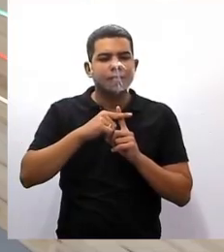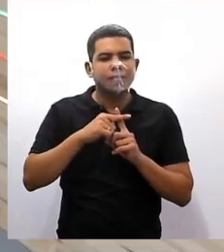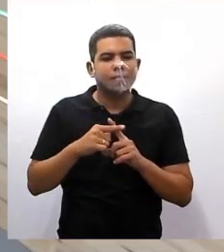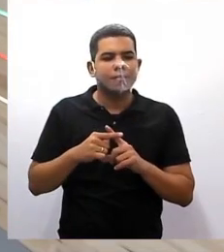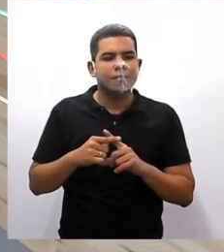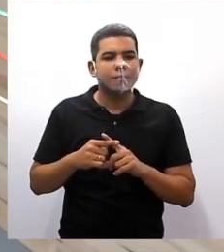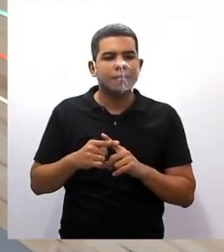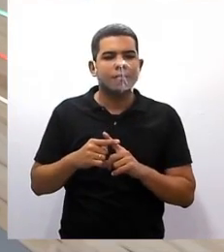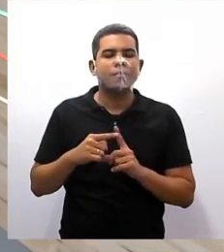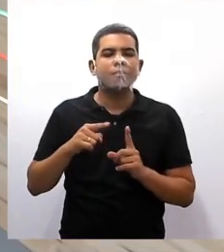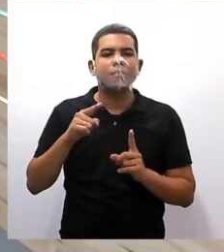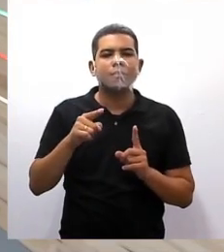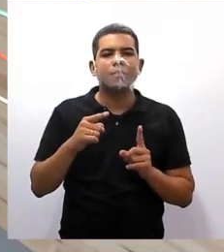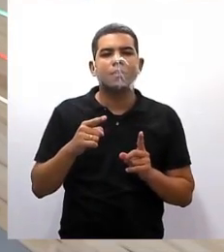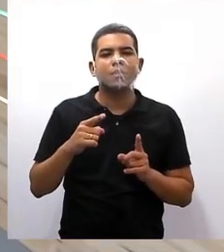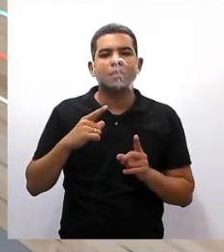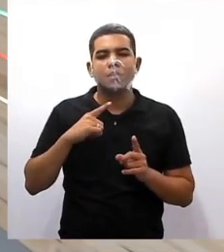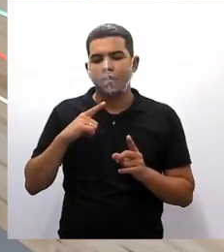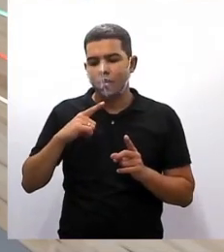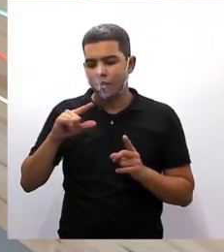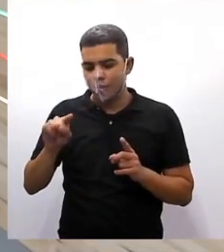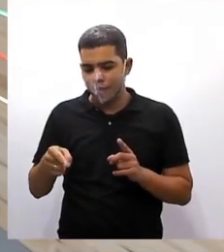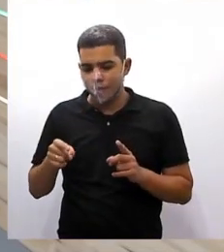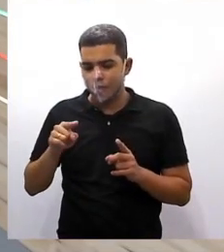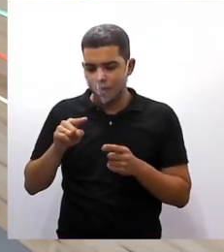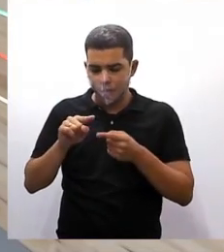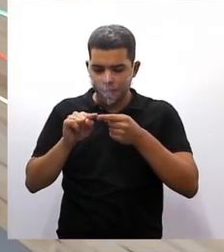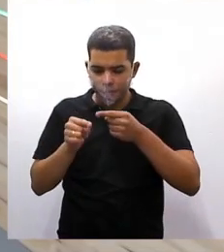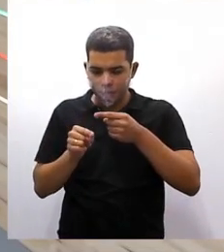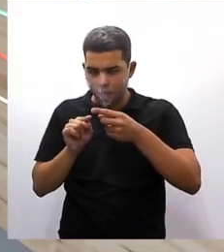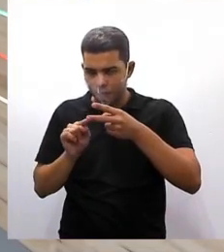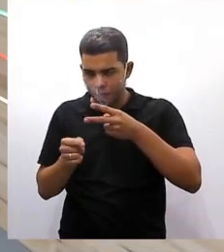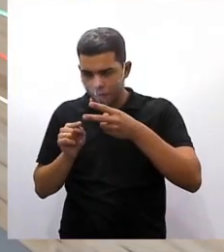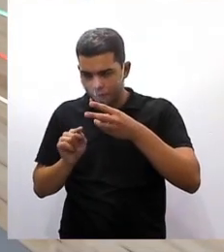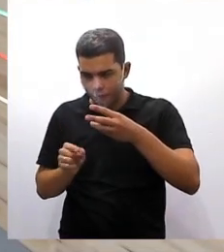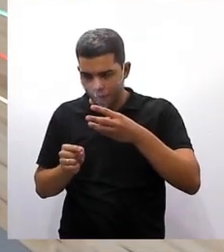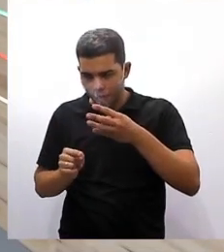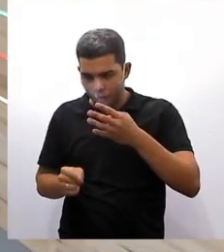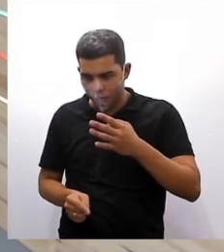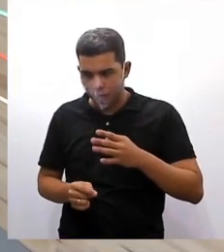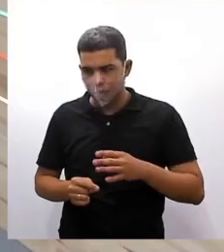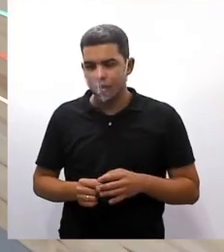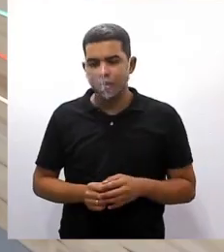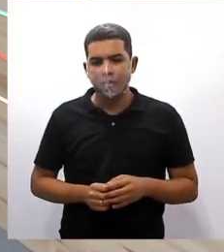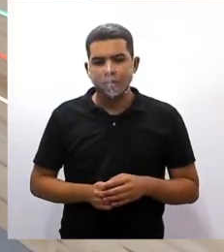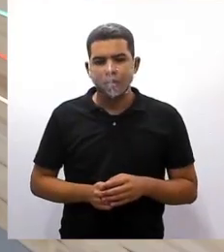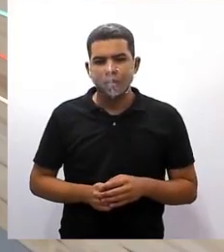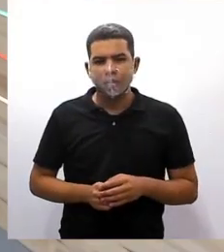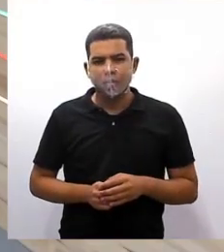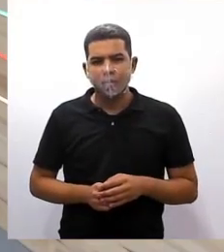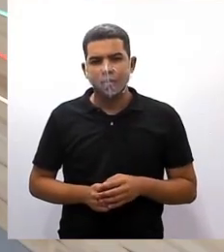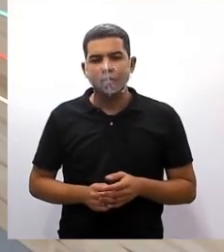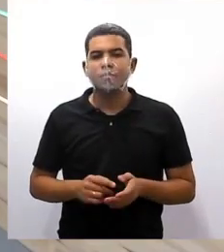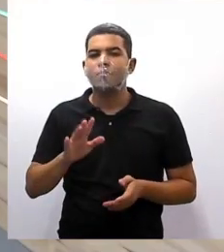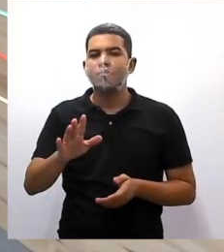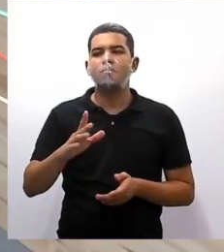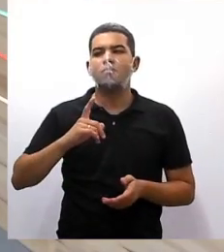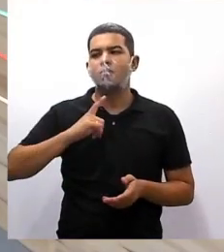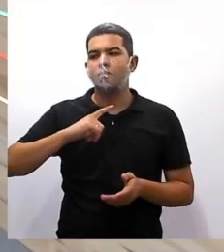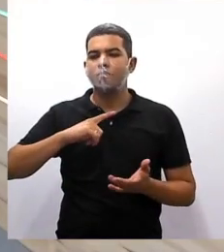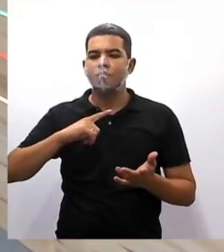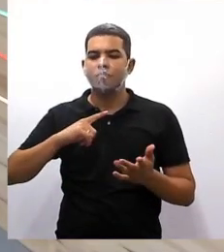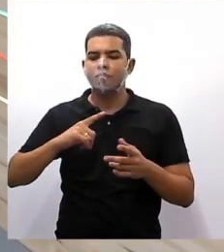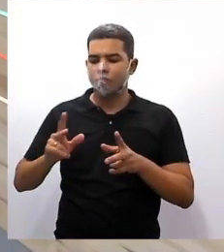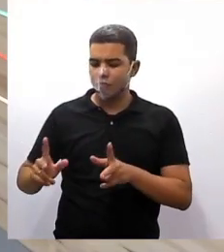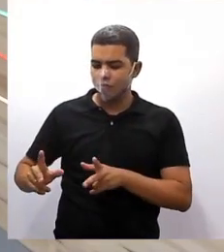É colocar vírgula embaixo de vírgula e somar normal. Certo? E nessa questão, que vai cortar,